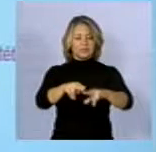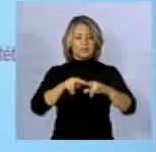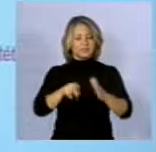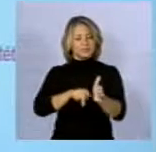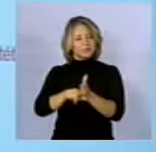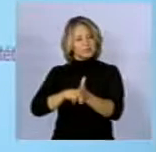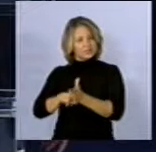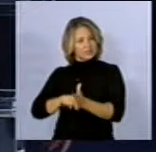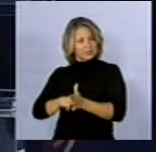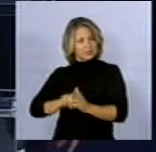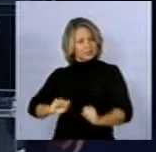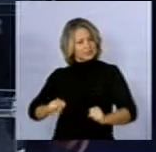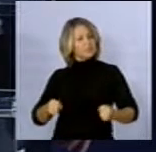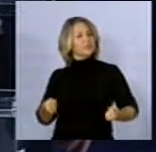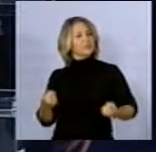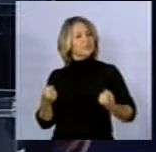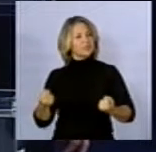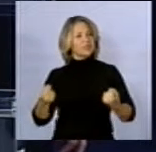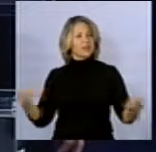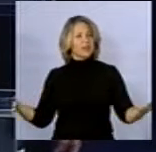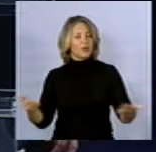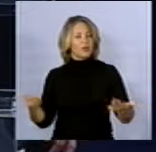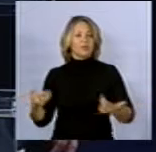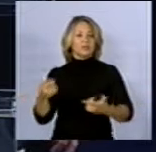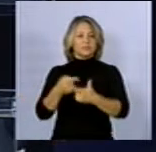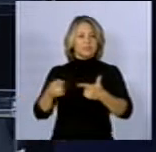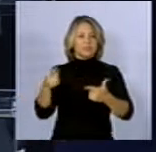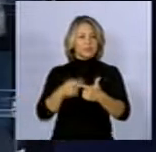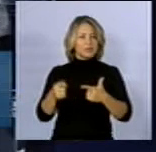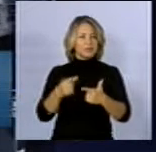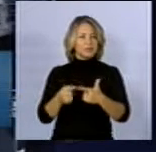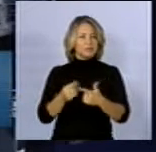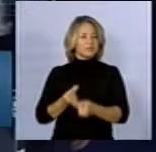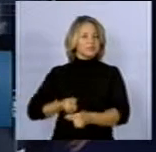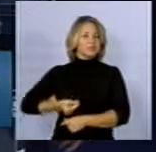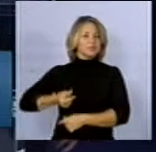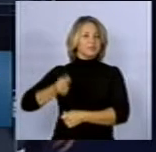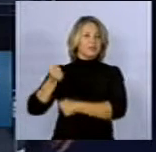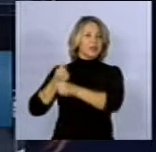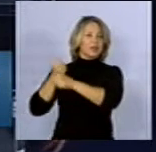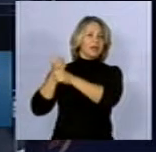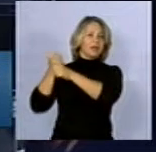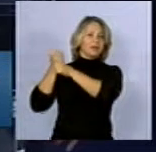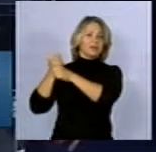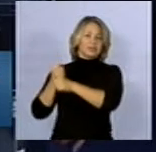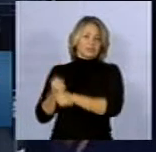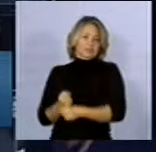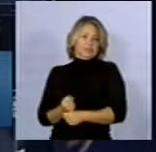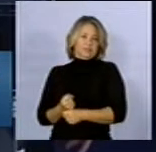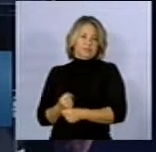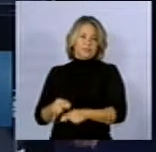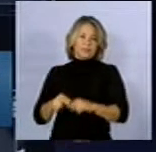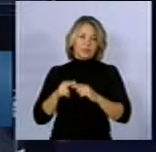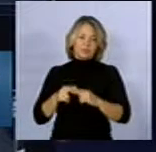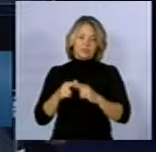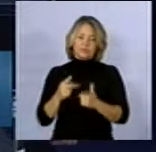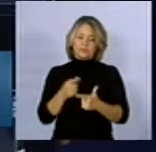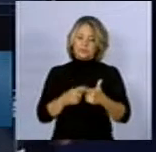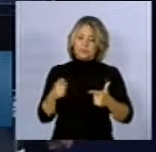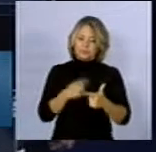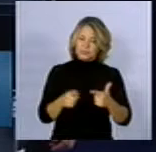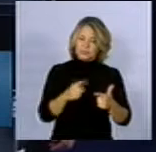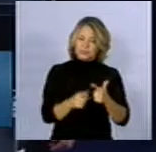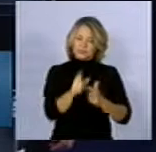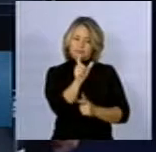pesquisa. Para enfrentar os efeitos de longo prazo ou devido à sua natureza